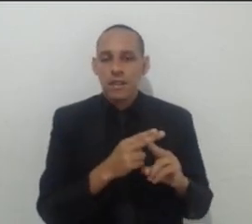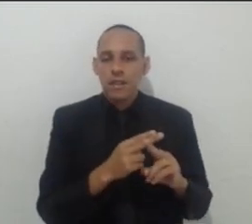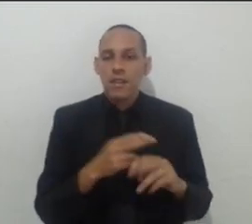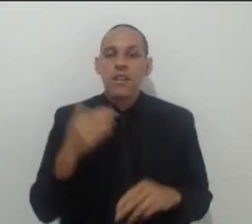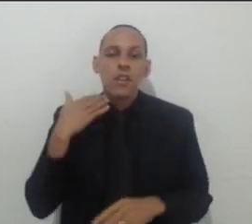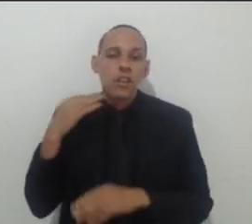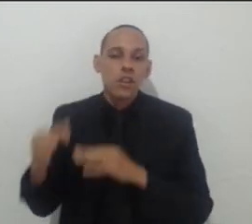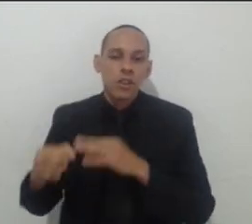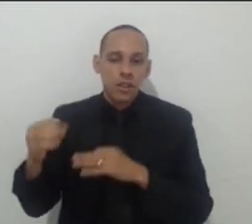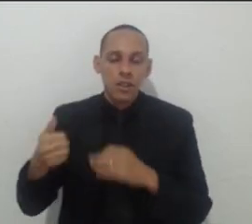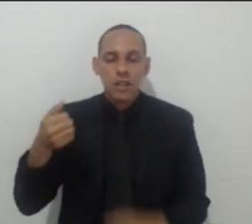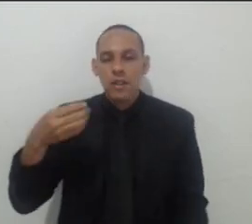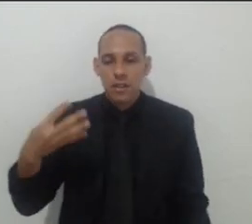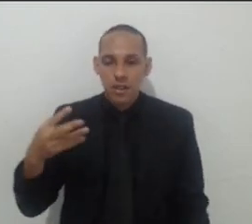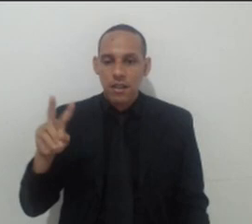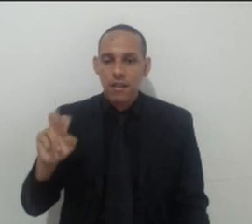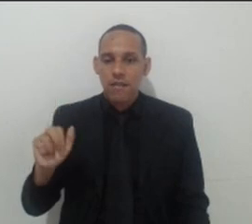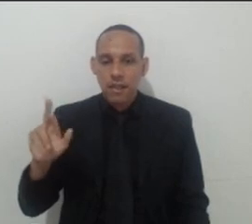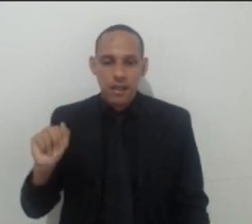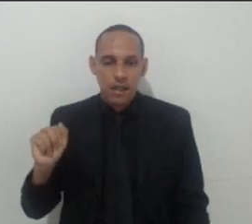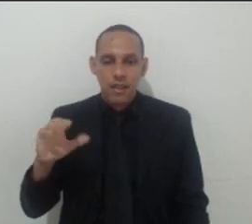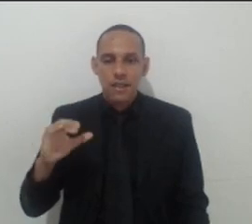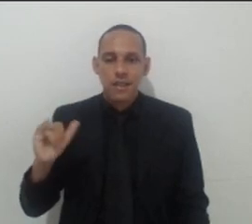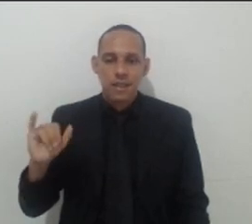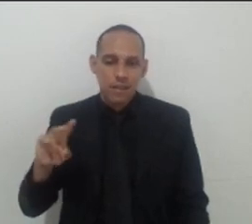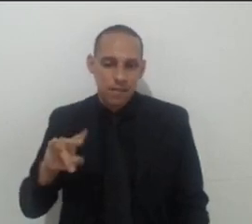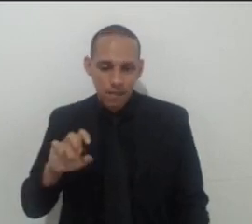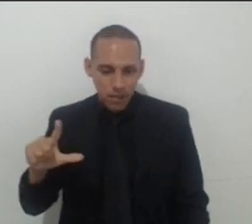da 14ª Vara Cível de Natal.